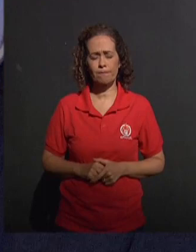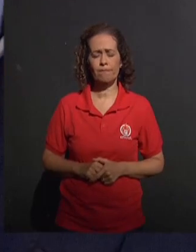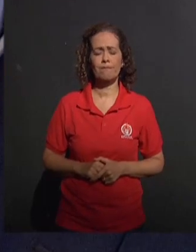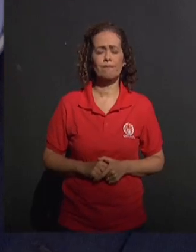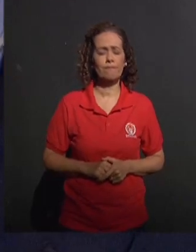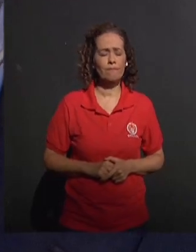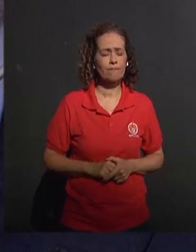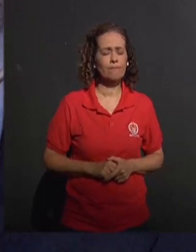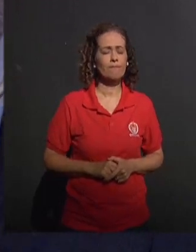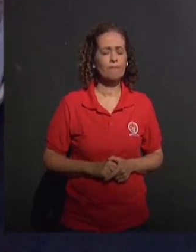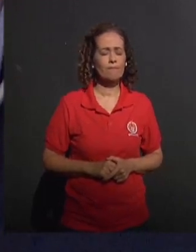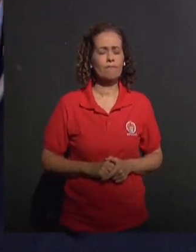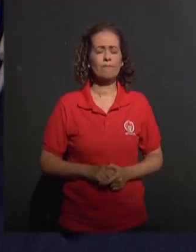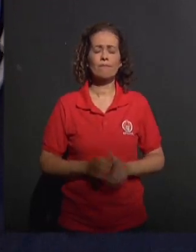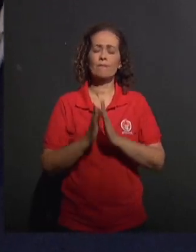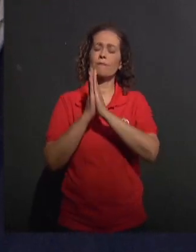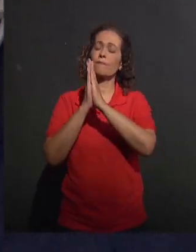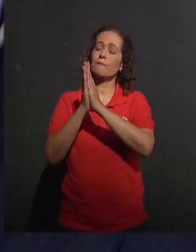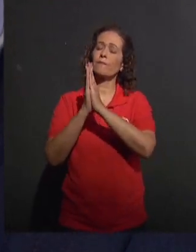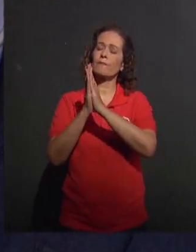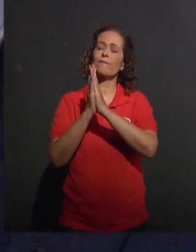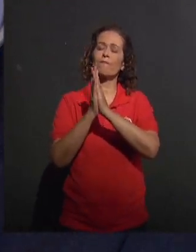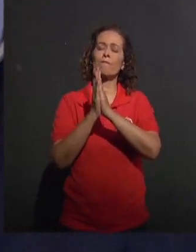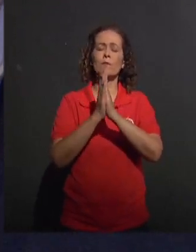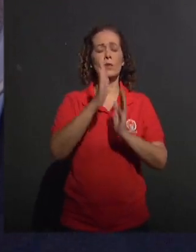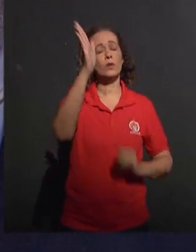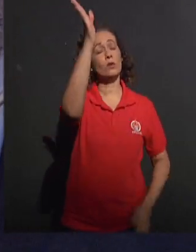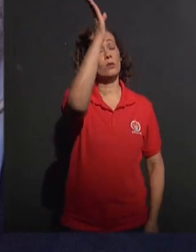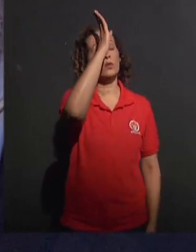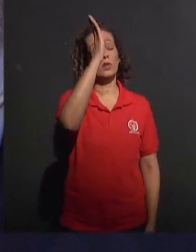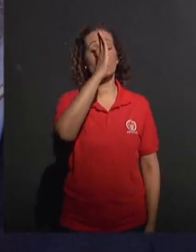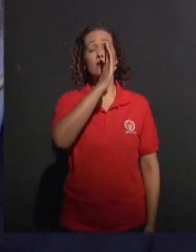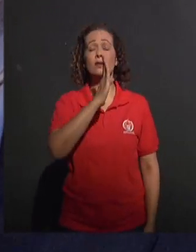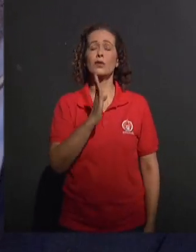O Deus vem sobre nossa terra, Pai.